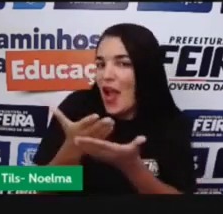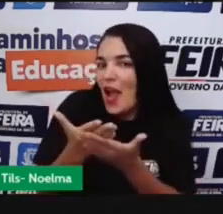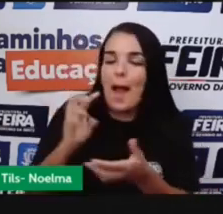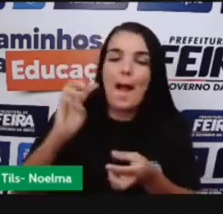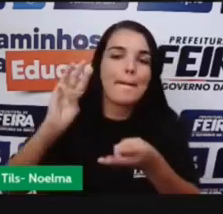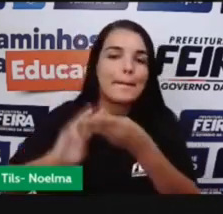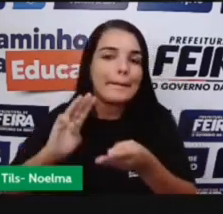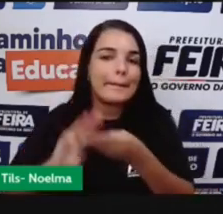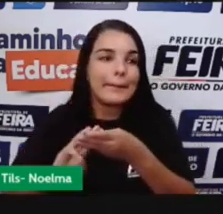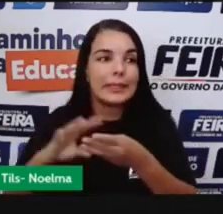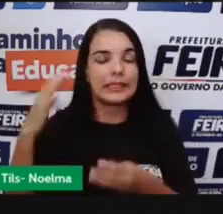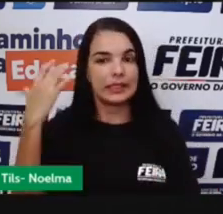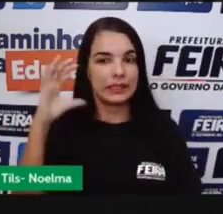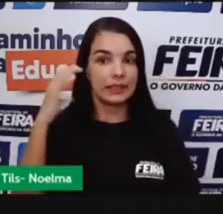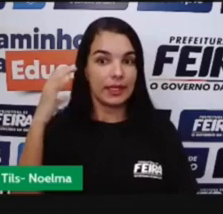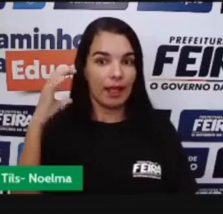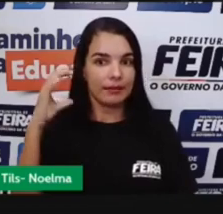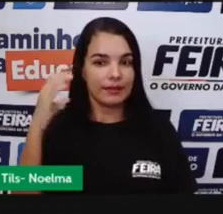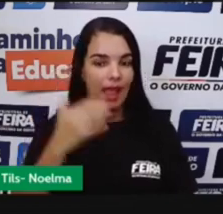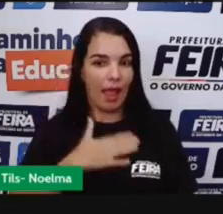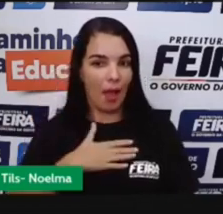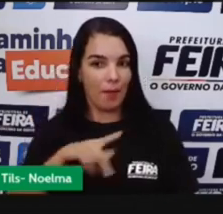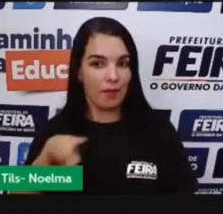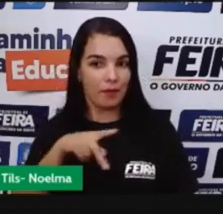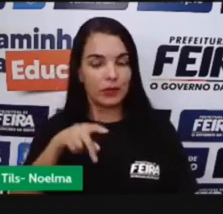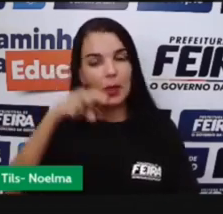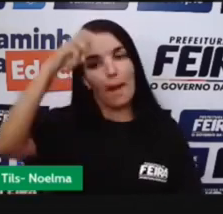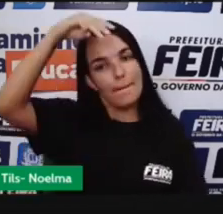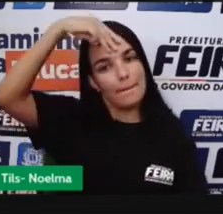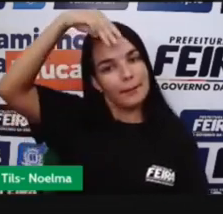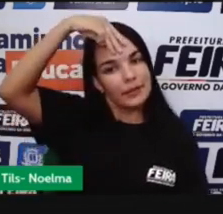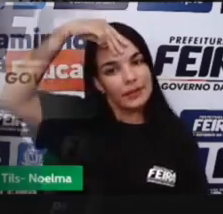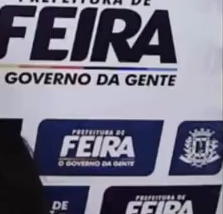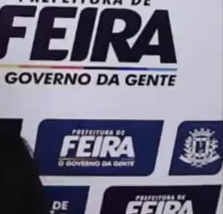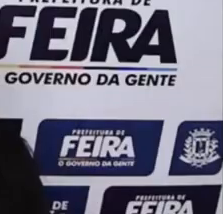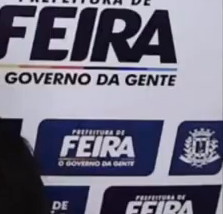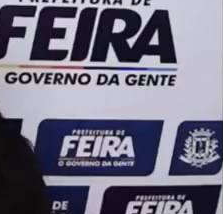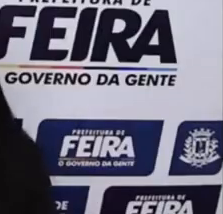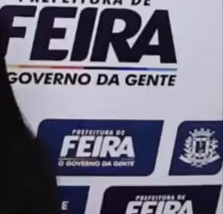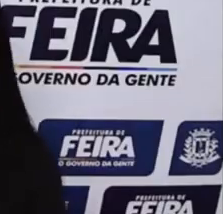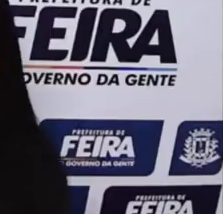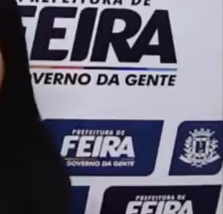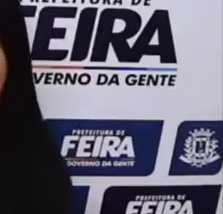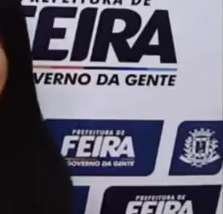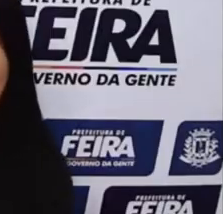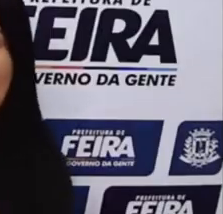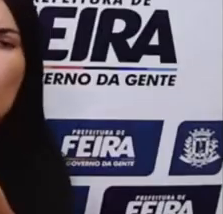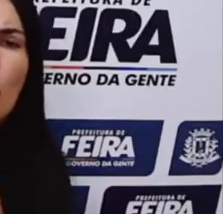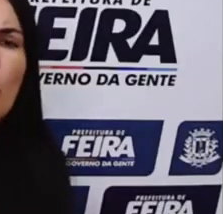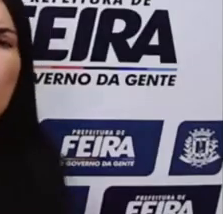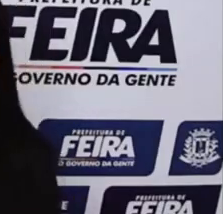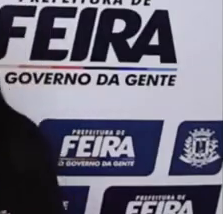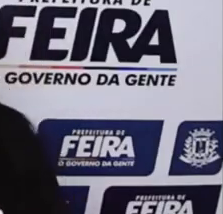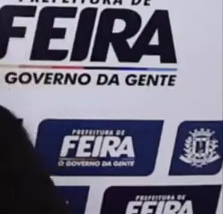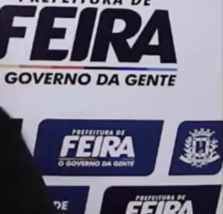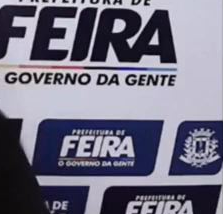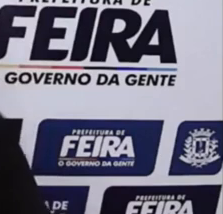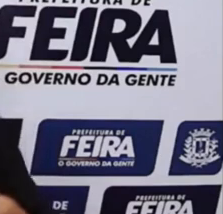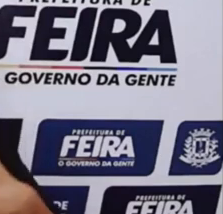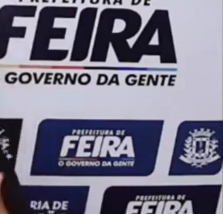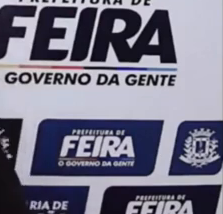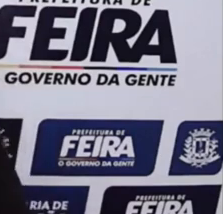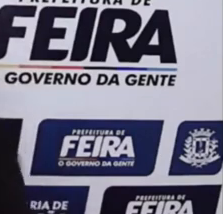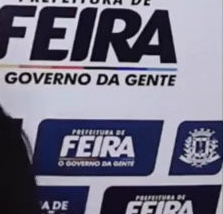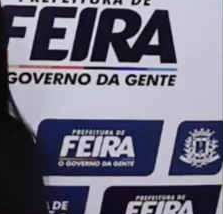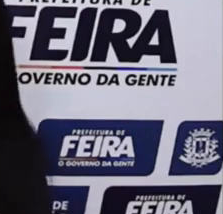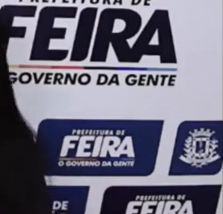e ciências da natureza. Eu sou a professora Mitch e nós falaremos sobre divisão. Aprenderemos quais são os elementos aí que fazem